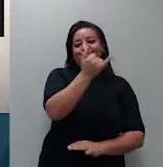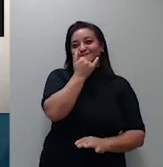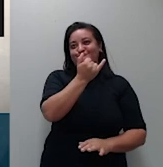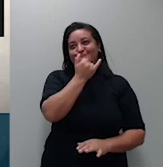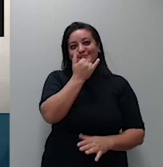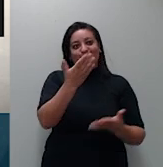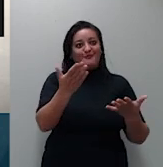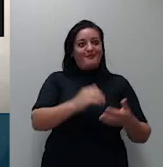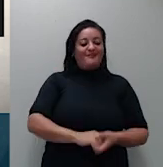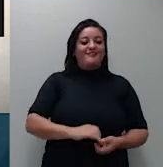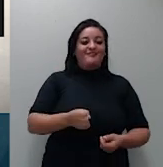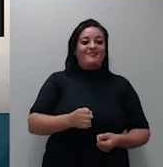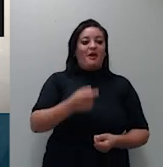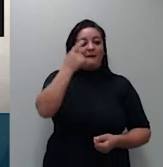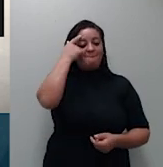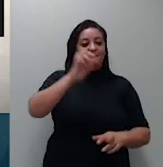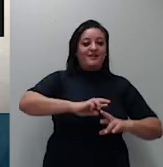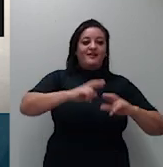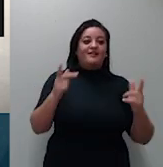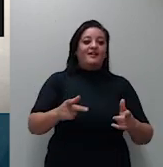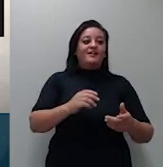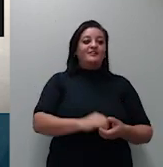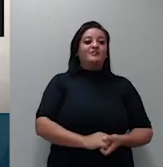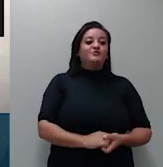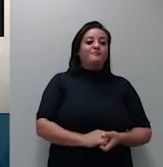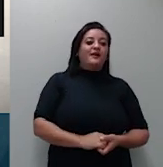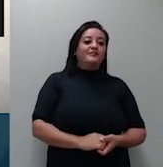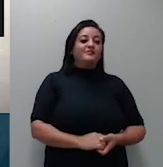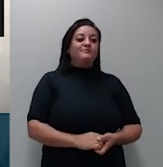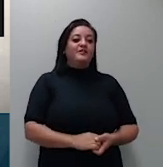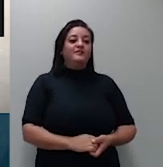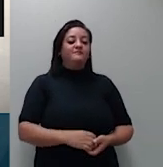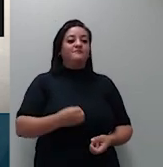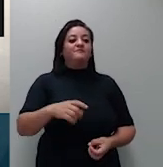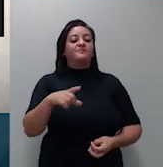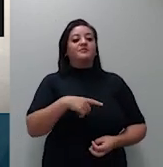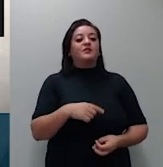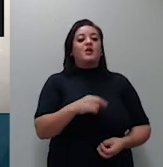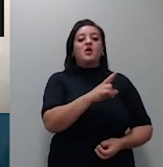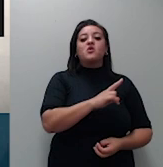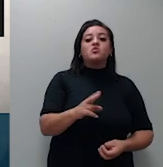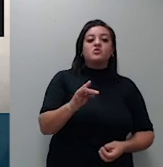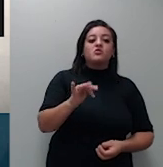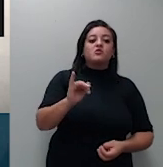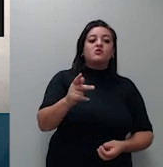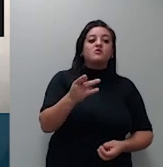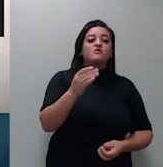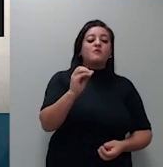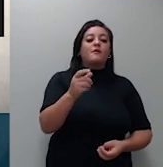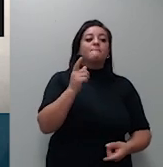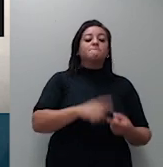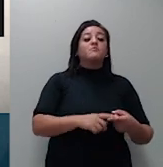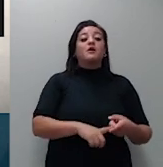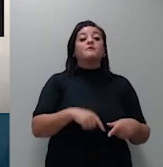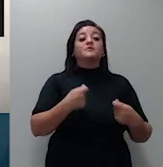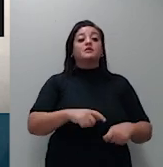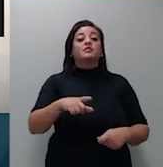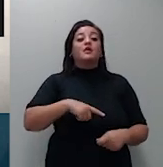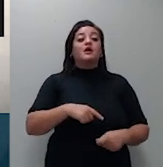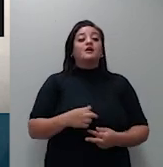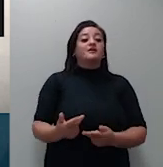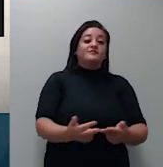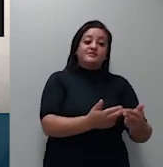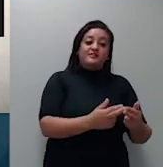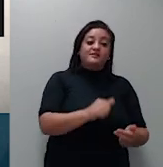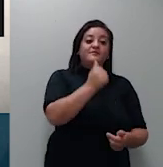sentido contrário porque tem o sobrenome filho é porque teria que ser igual ao do pai né